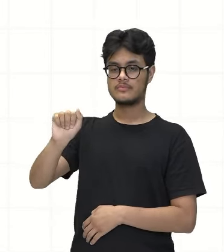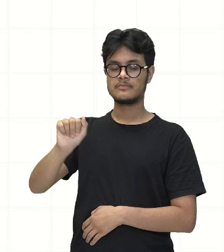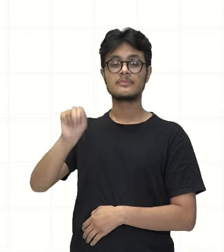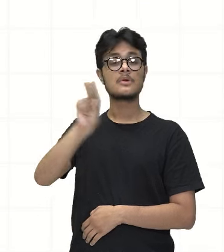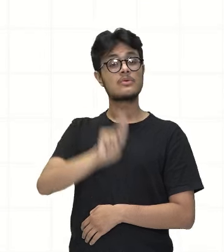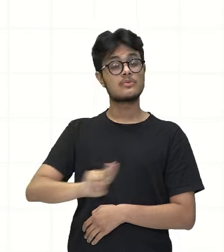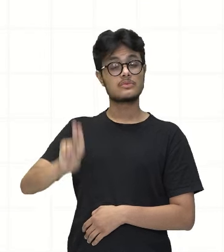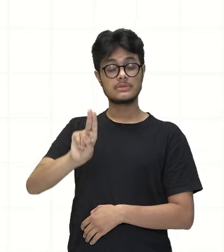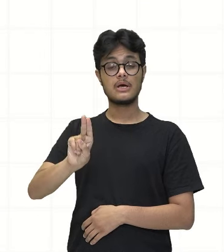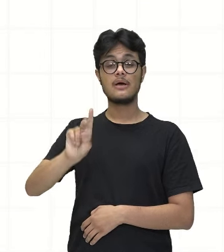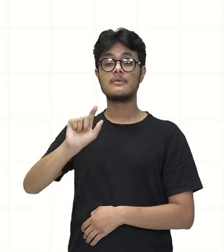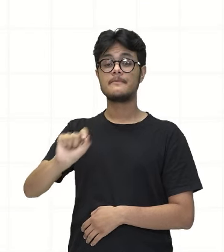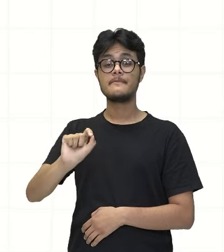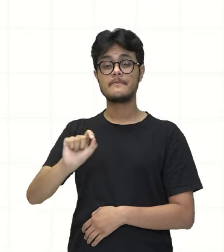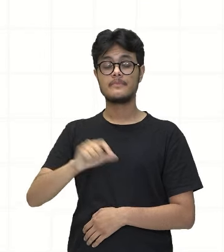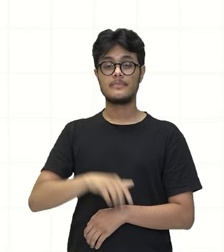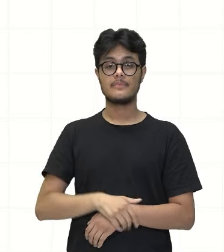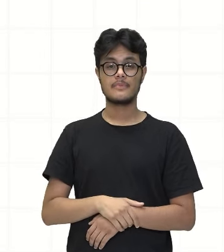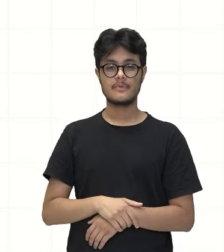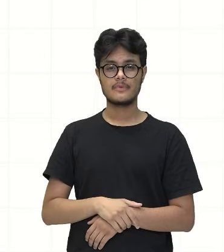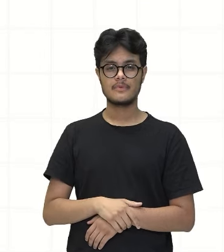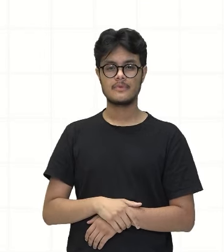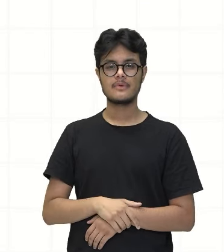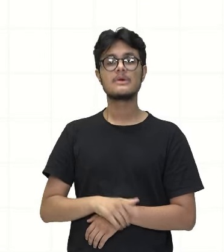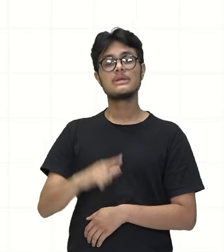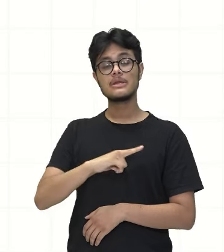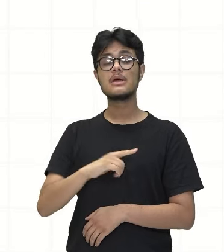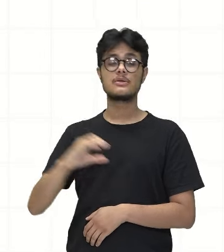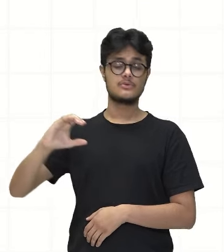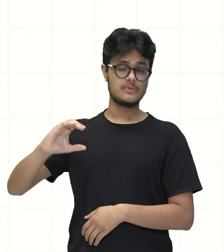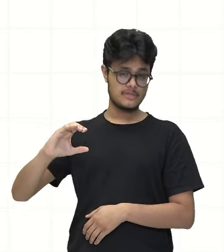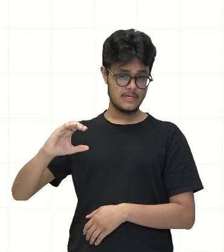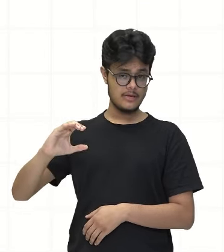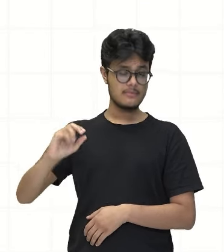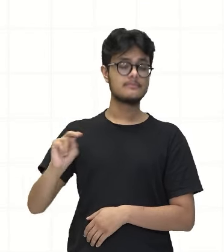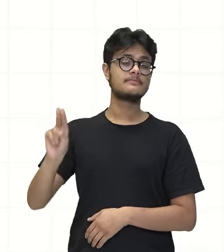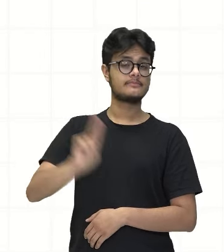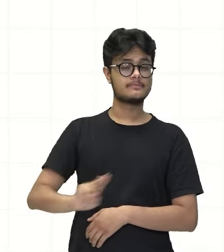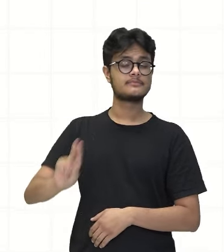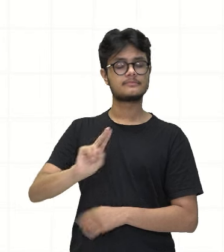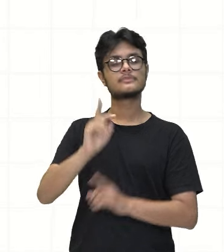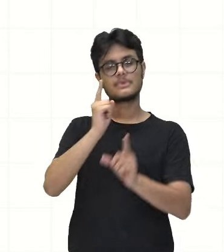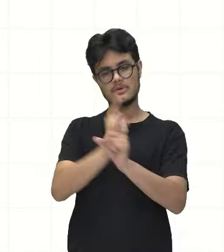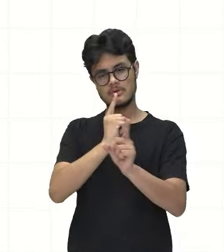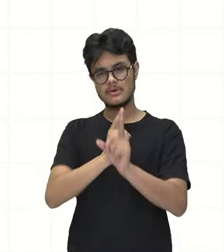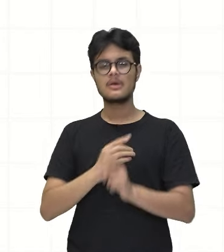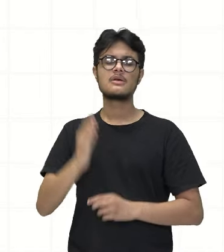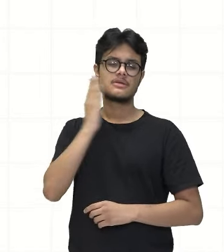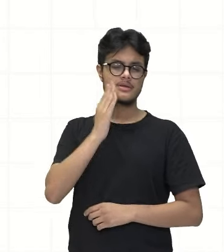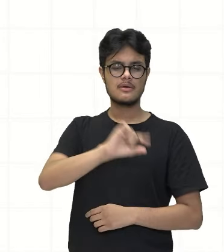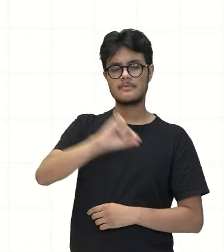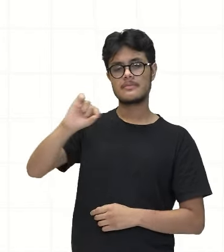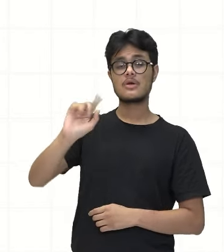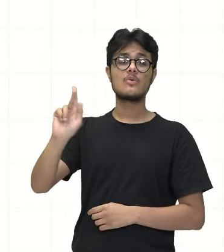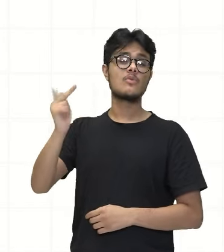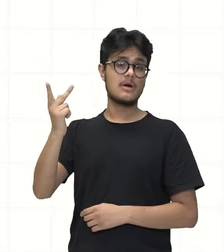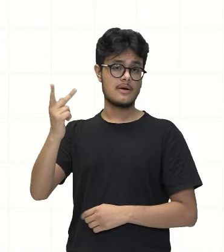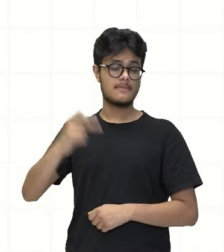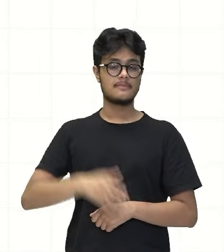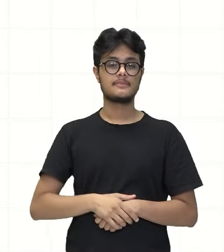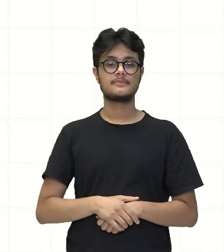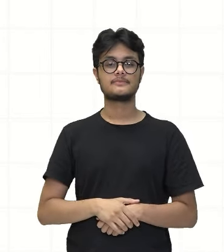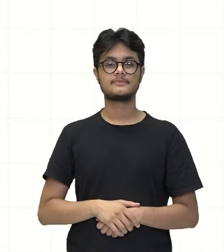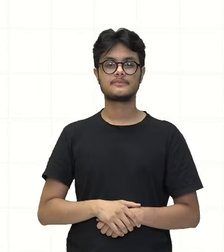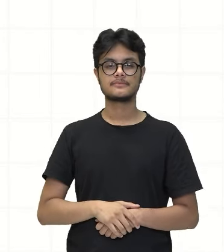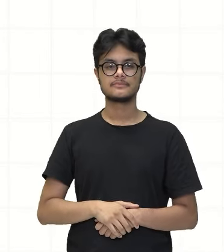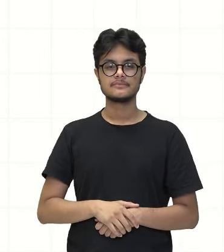utilizar a fórmula do cateto C, né, para encontrar aí essa medida dessa altura. Vamos verificar